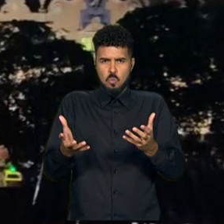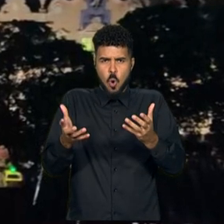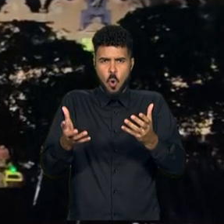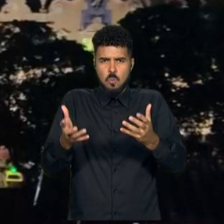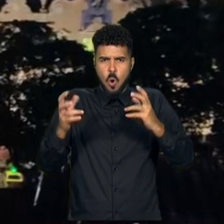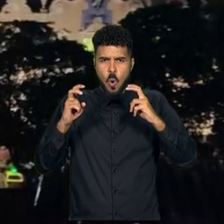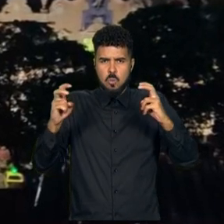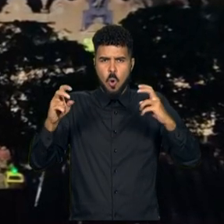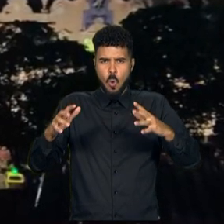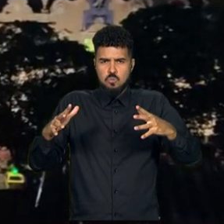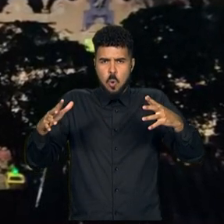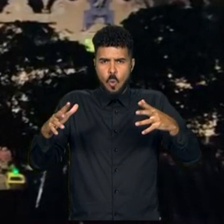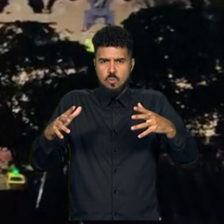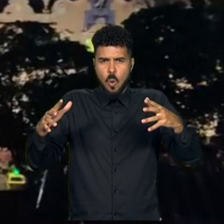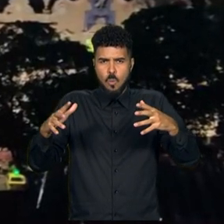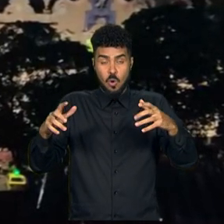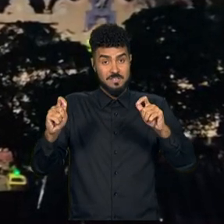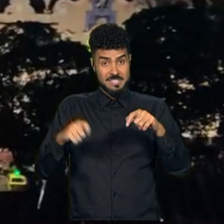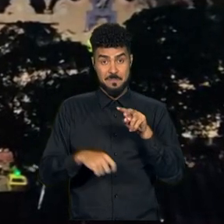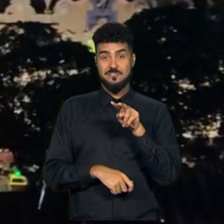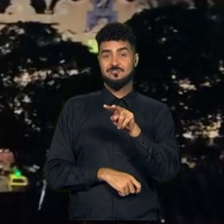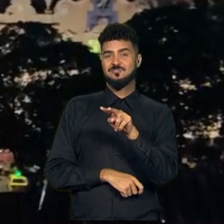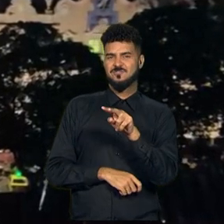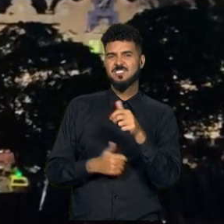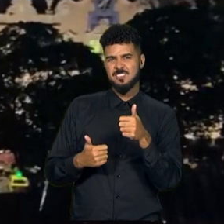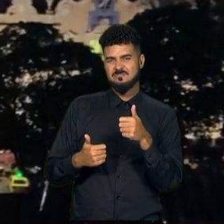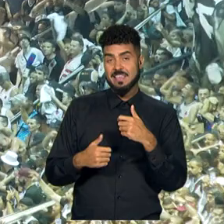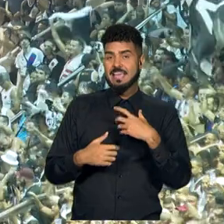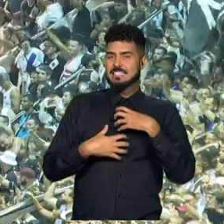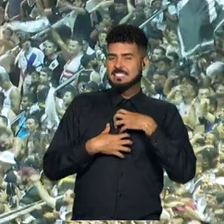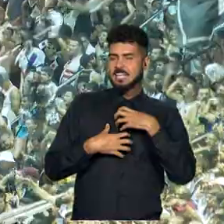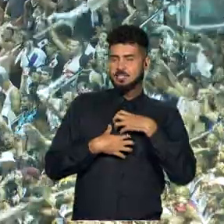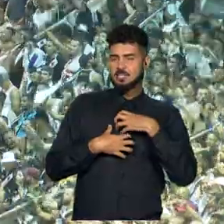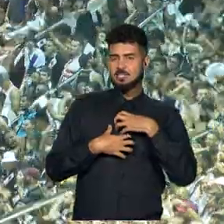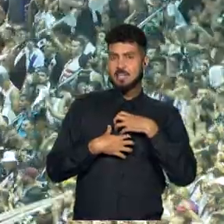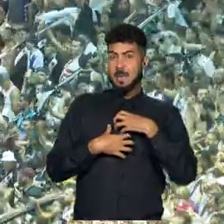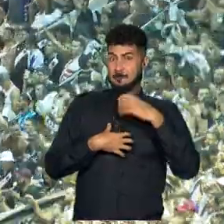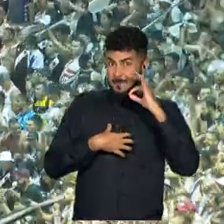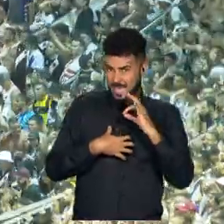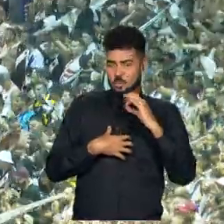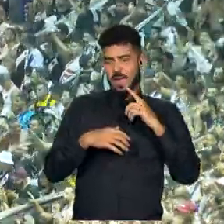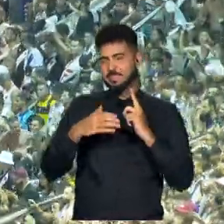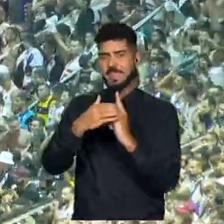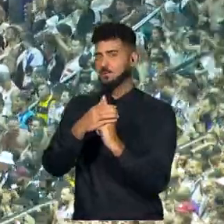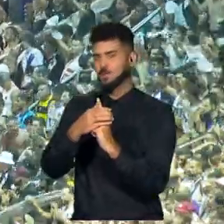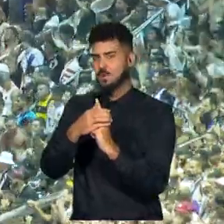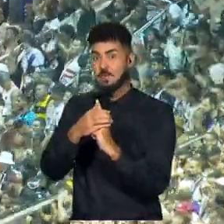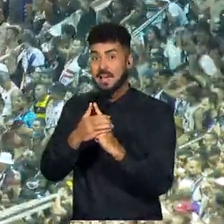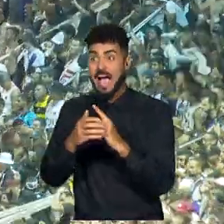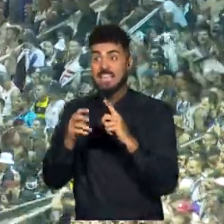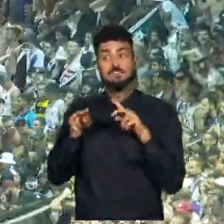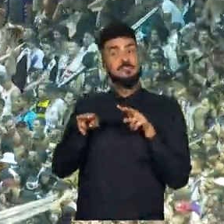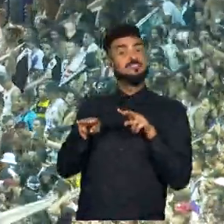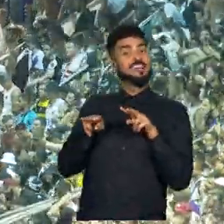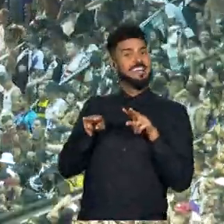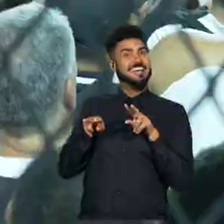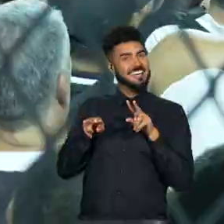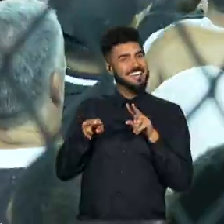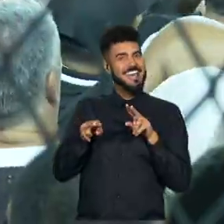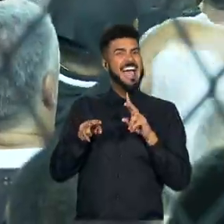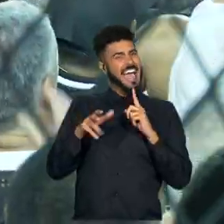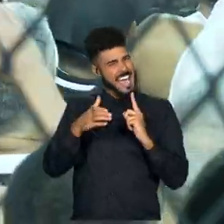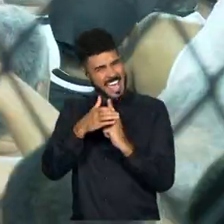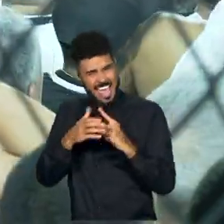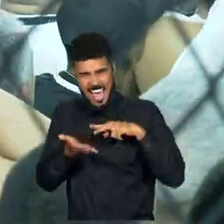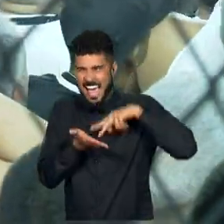gritando. Assim, você consegue ver mais do que sentir. Porque sentir mesmo é dentro de São Januário, pulando junto com a torcida